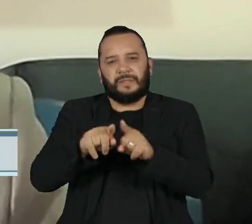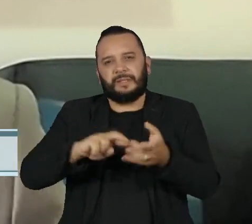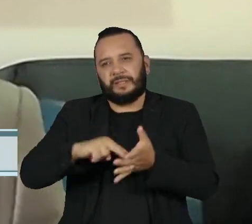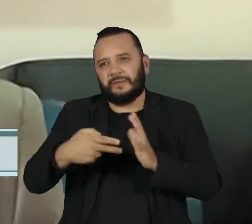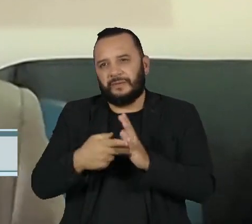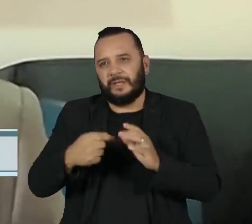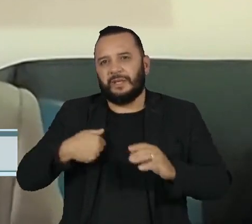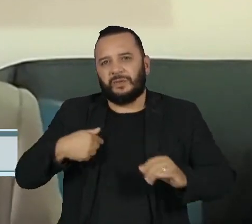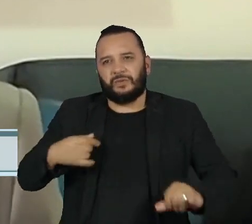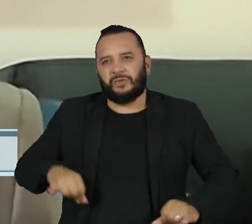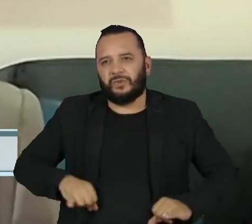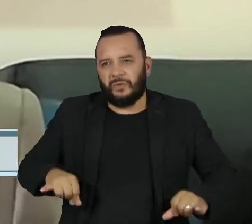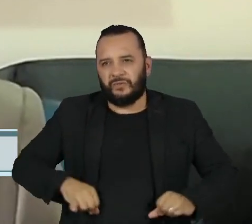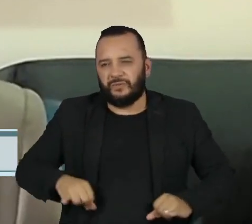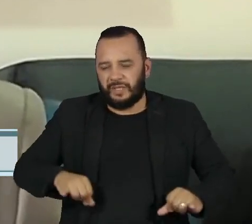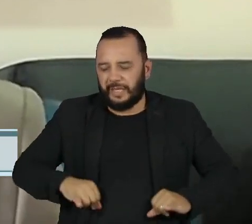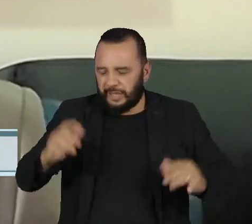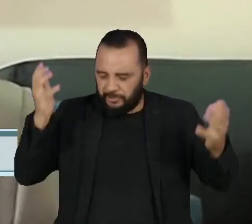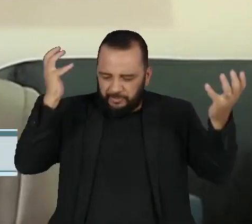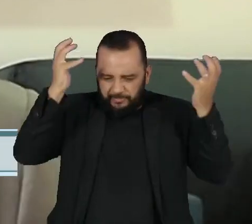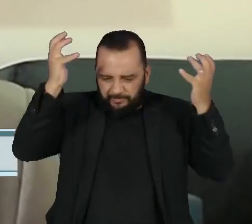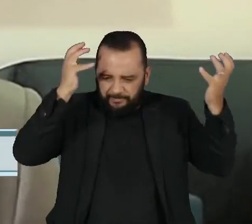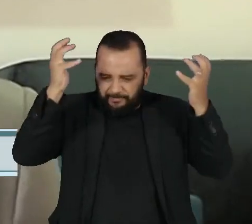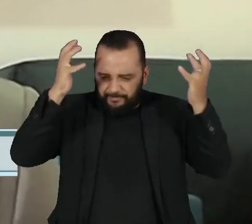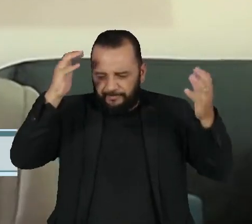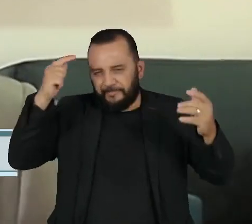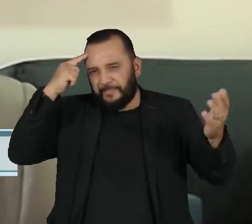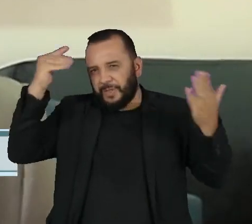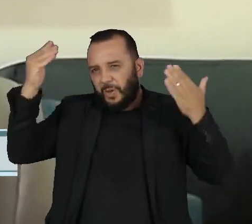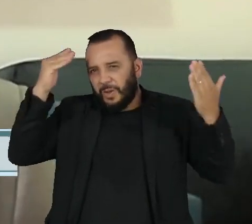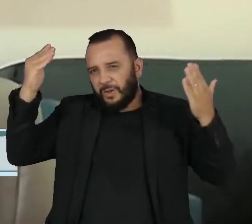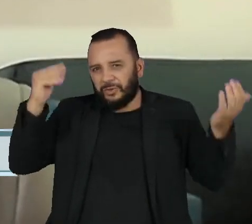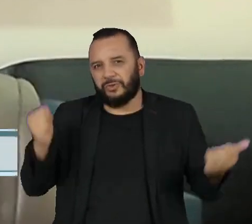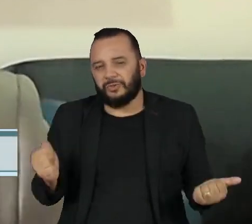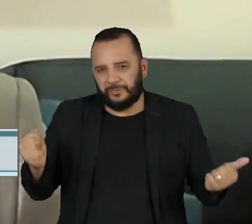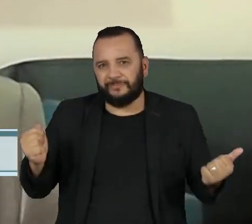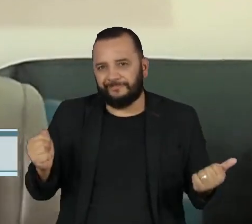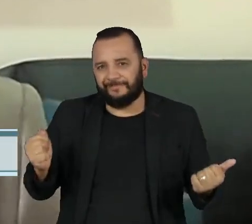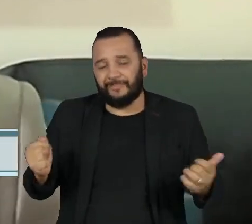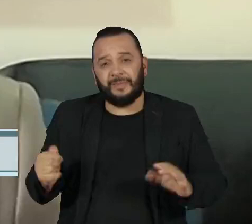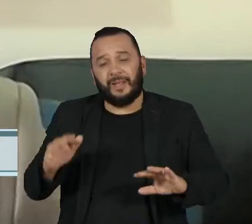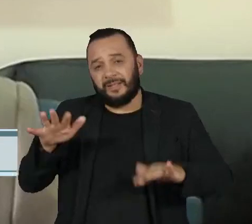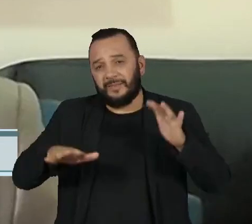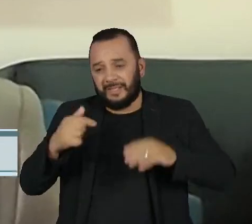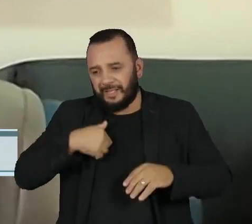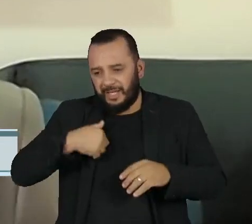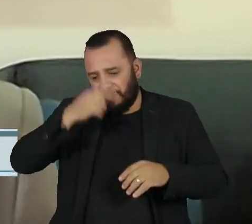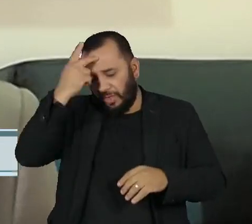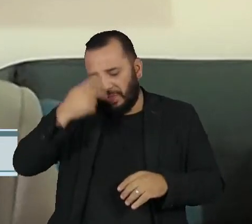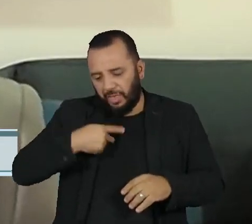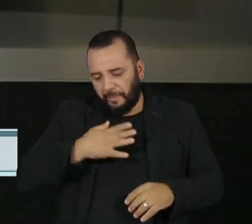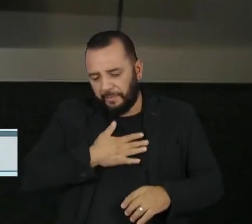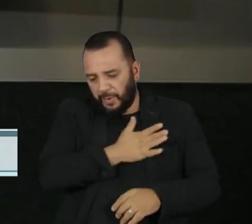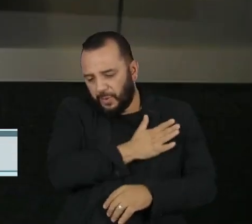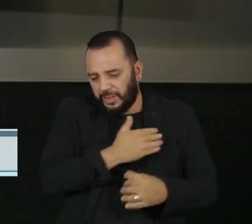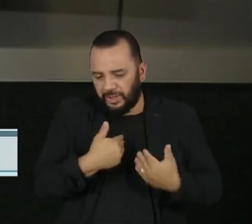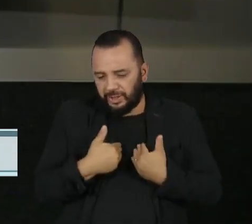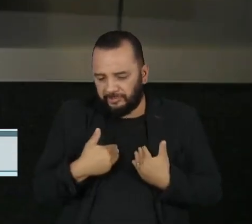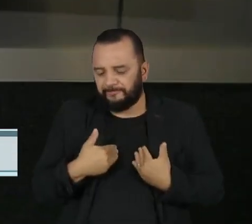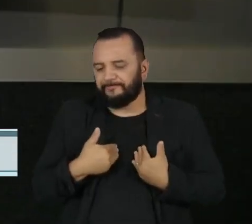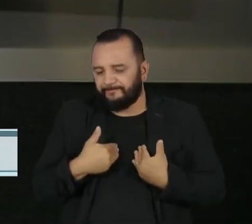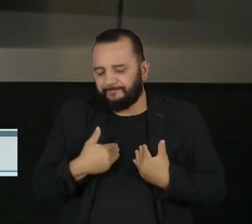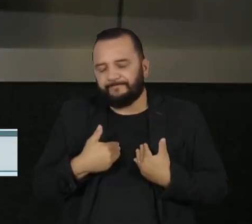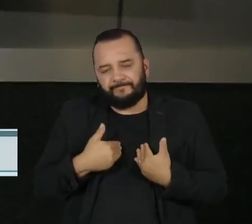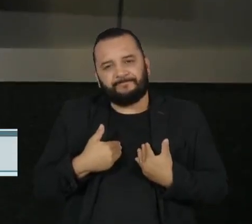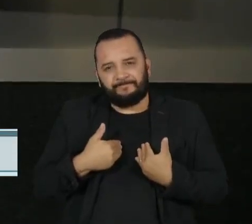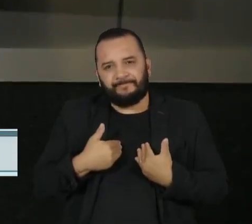estar sofrendo do ponto de vista mental, do ponto de vista psicológico, e muitas vezes esse autopreconceito, esse autoestigma também